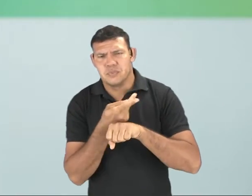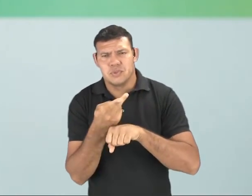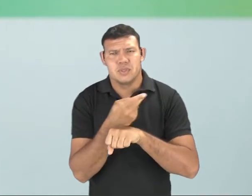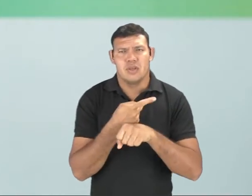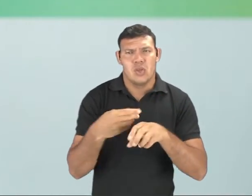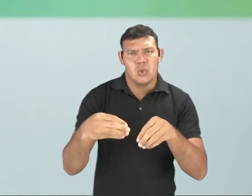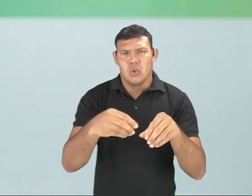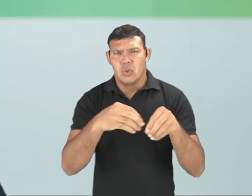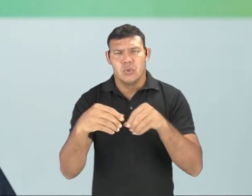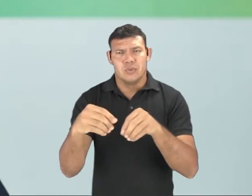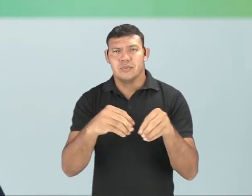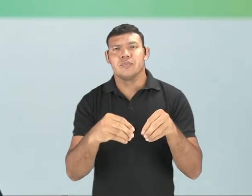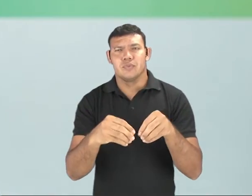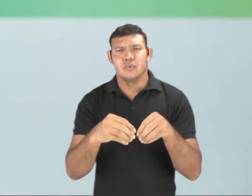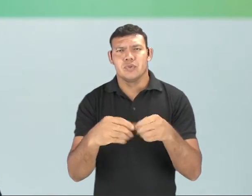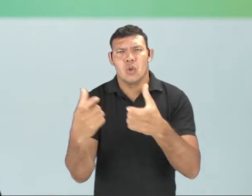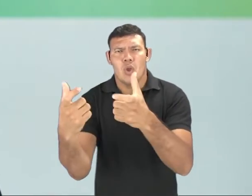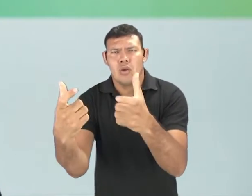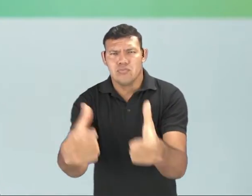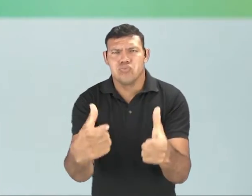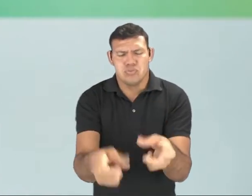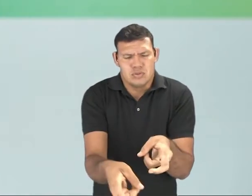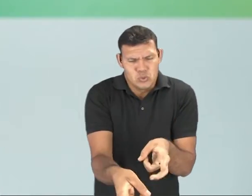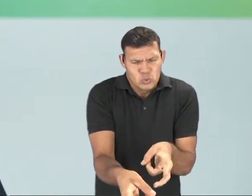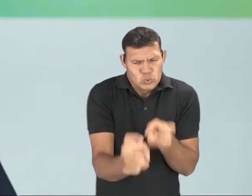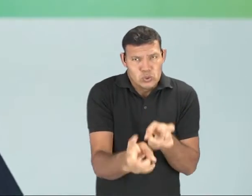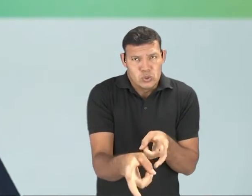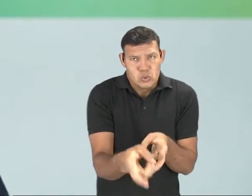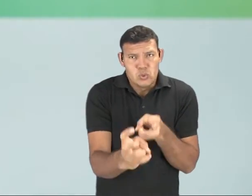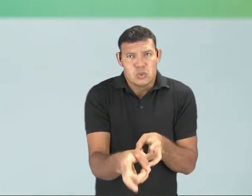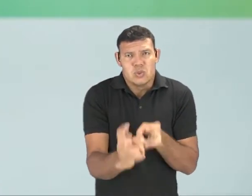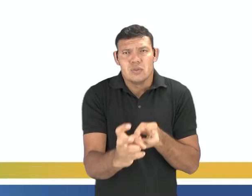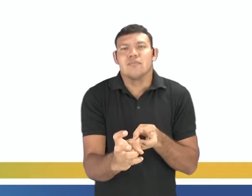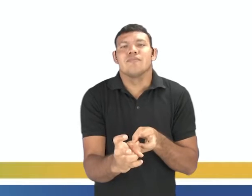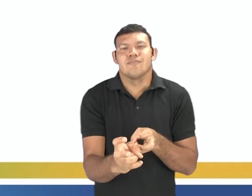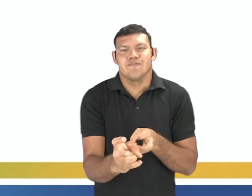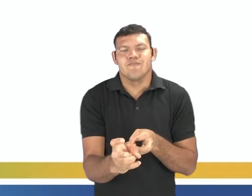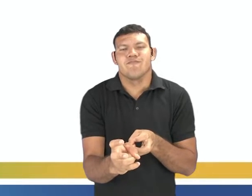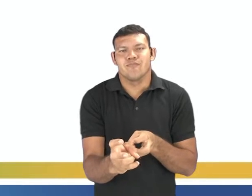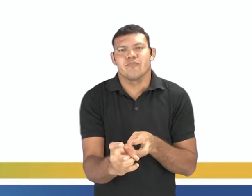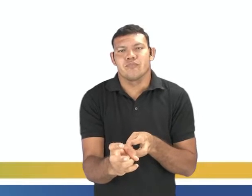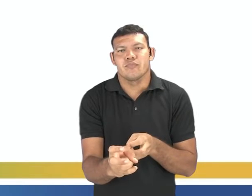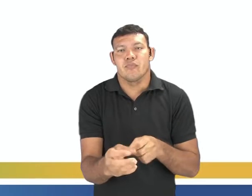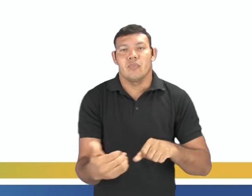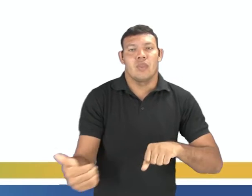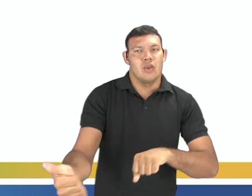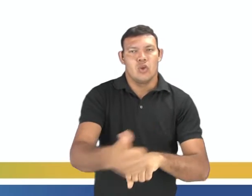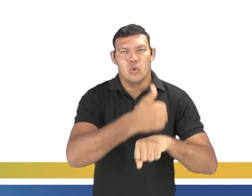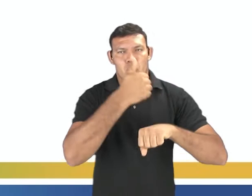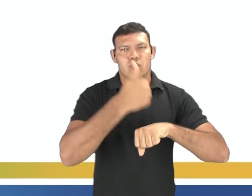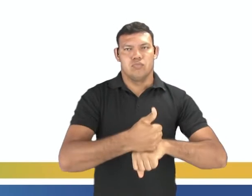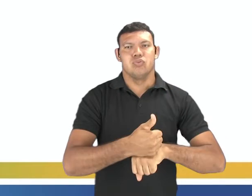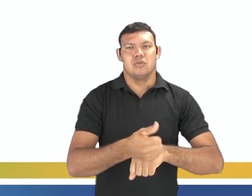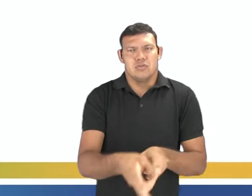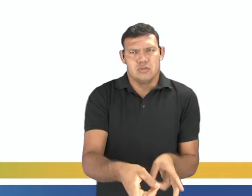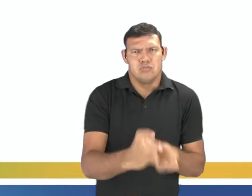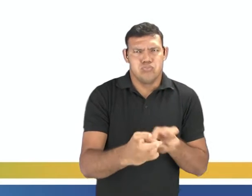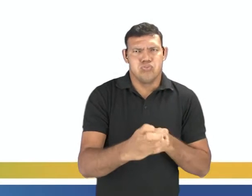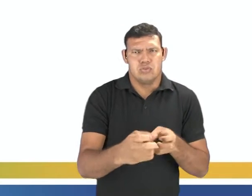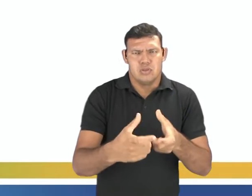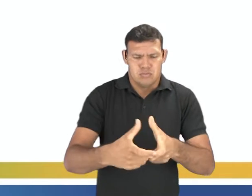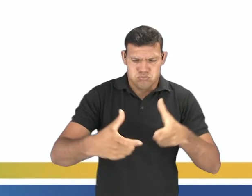terras, então exploravam da melhor maneira possível. Então, nas colônias de exploração, predominam grandes